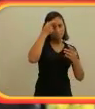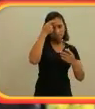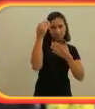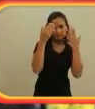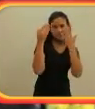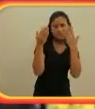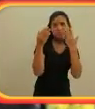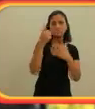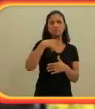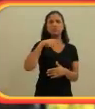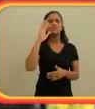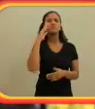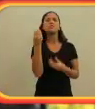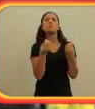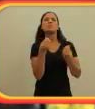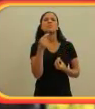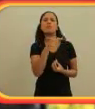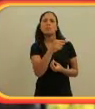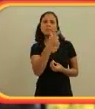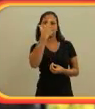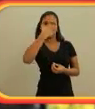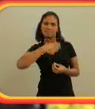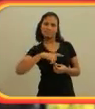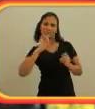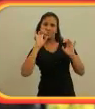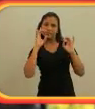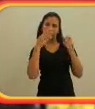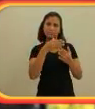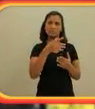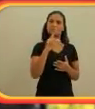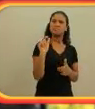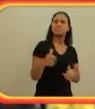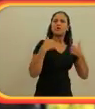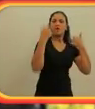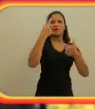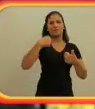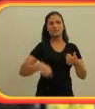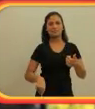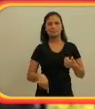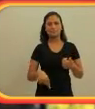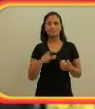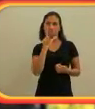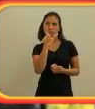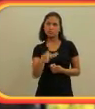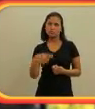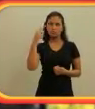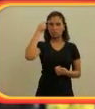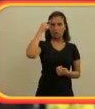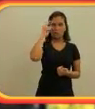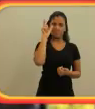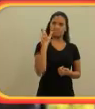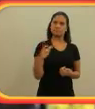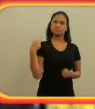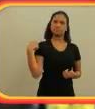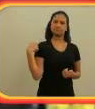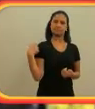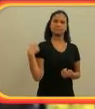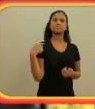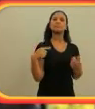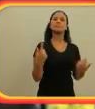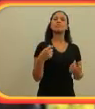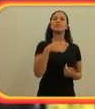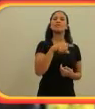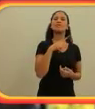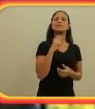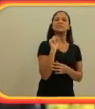âmbito motor, especialmente, a gente tem uma melhora do equilíbrio, do controle postural da cabeça e do